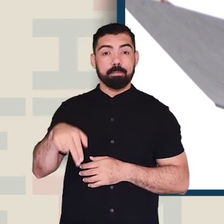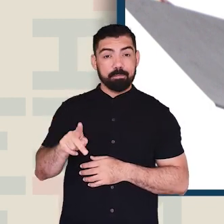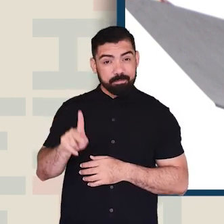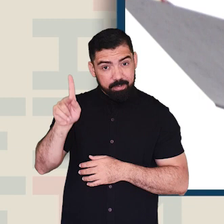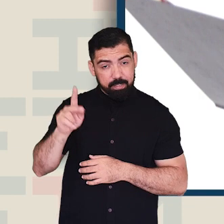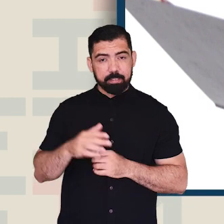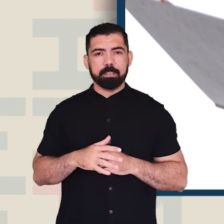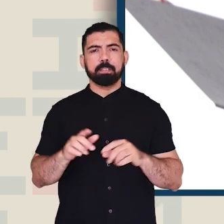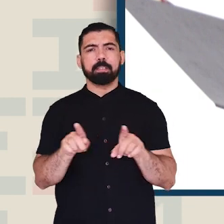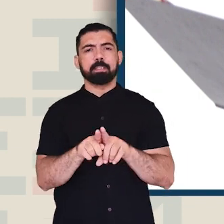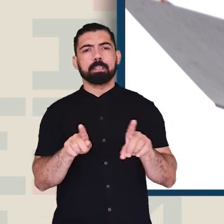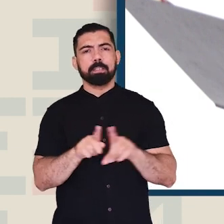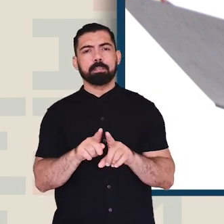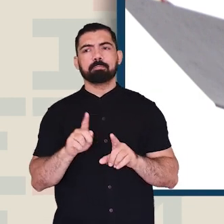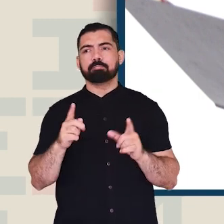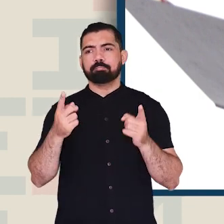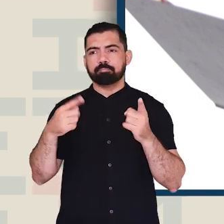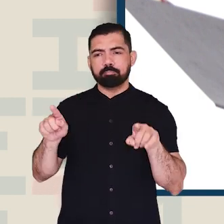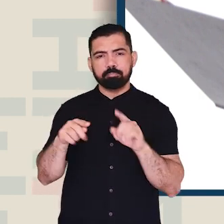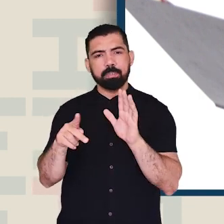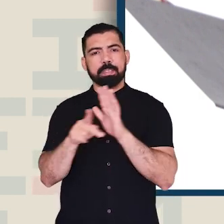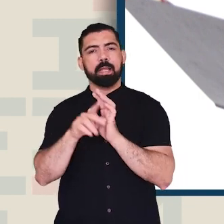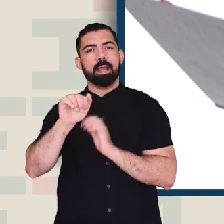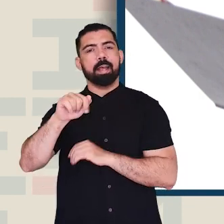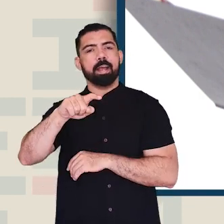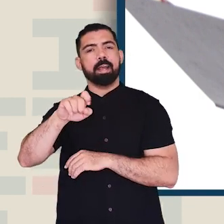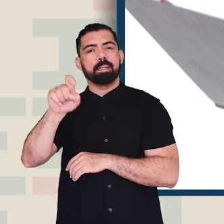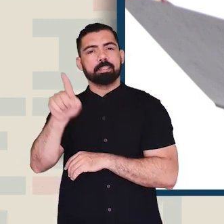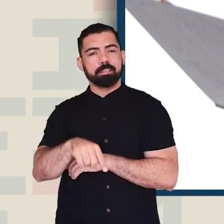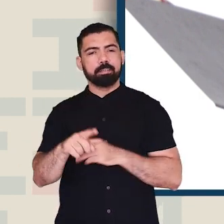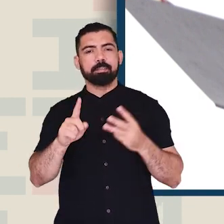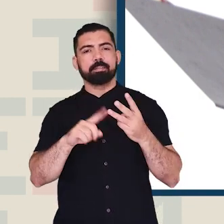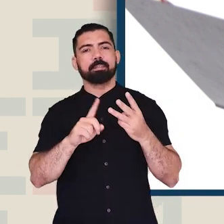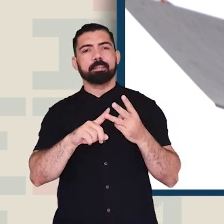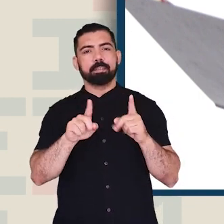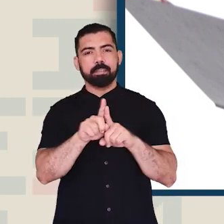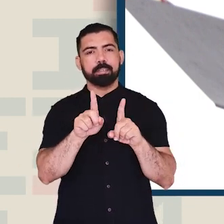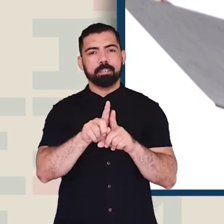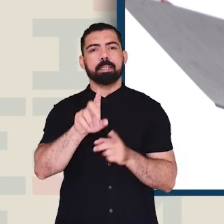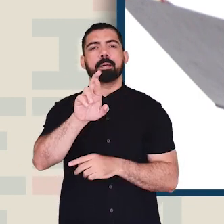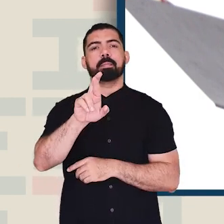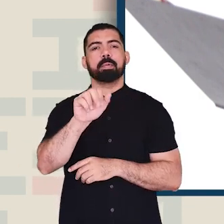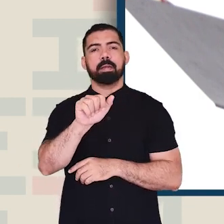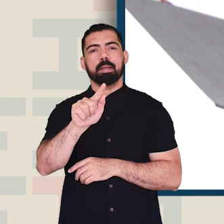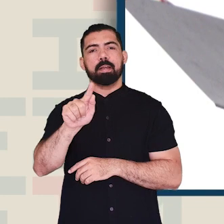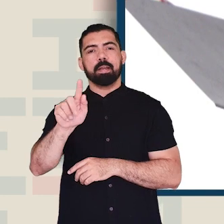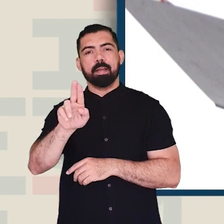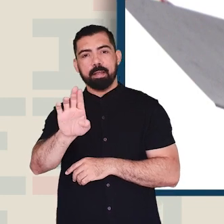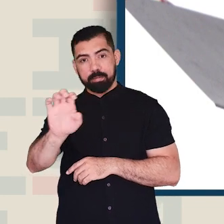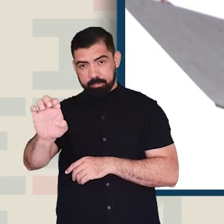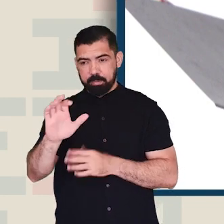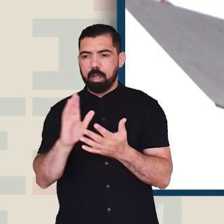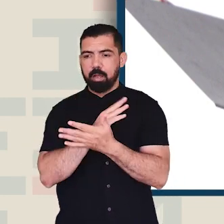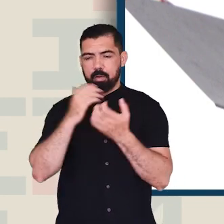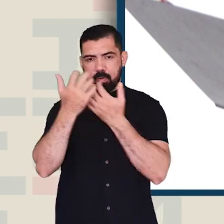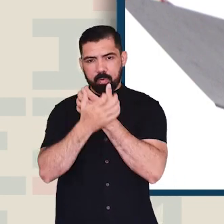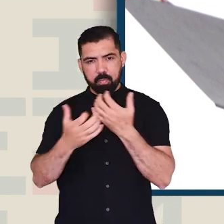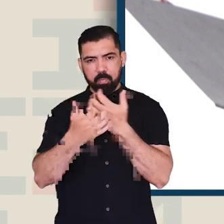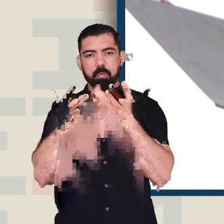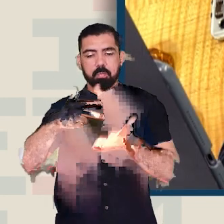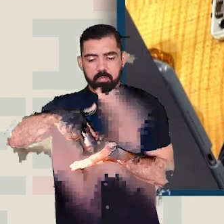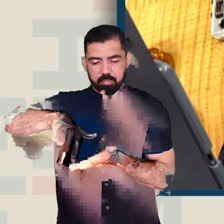aí de axé, e inclusive de reggae, de algumas músicas bem dançantes. Então, você teria, ó,